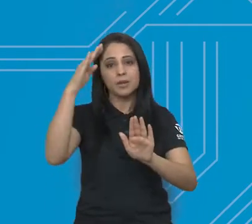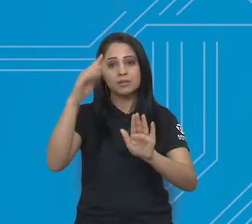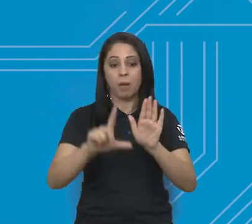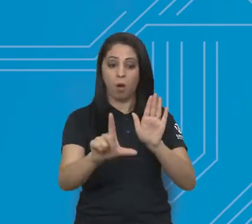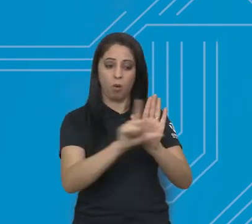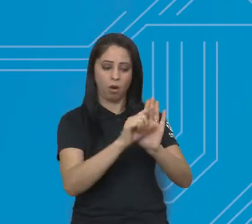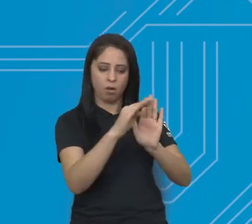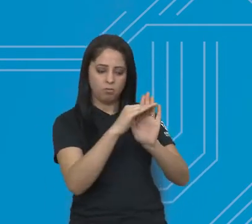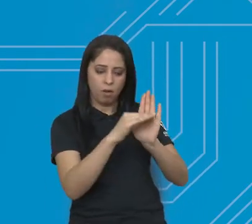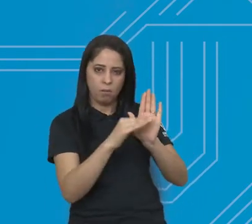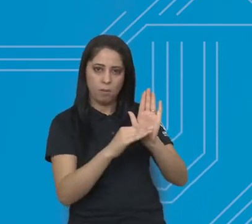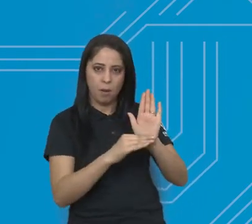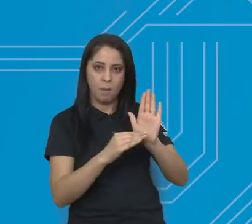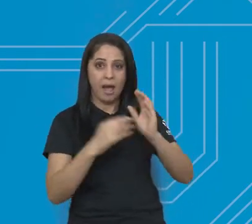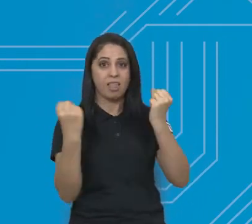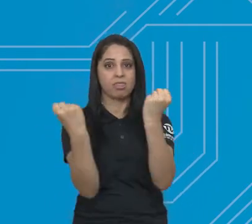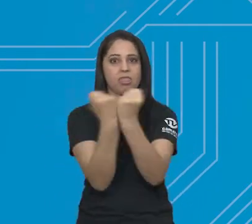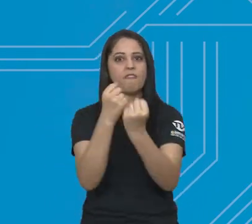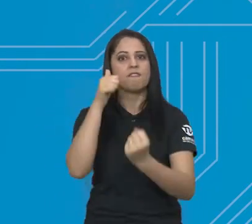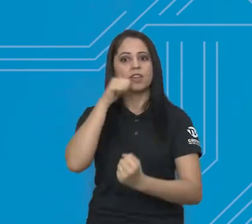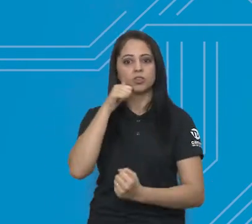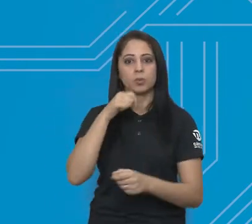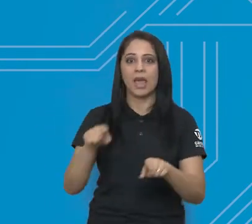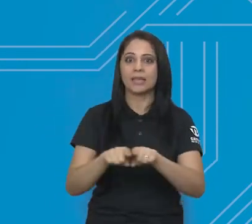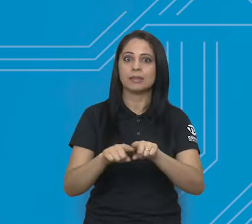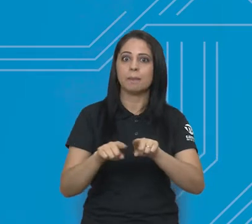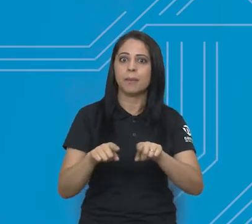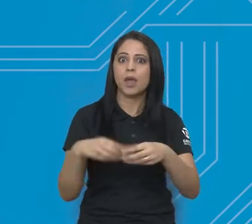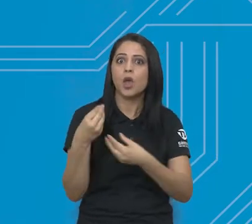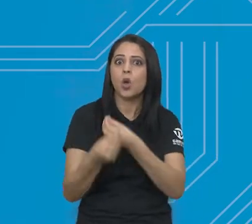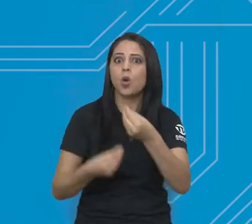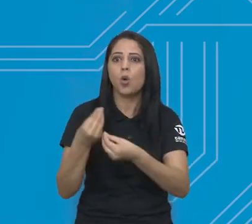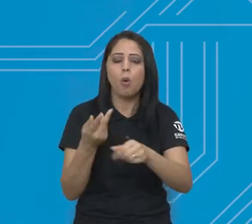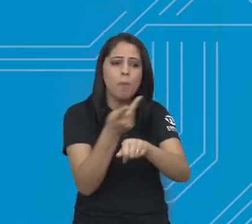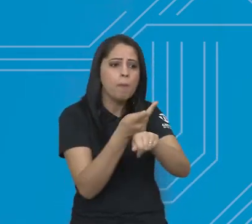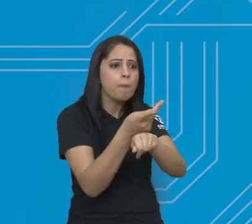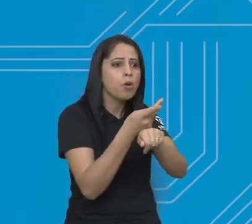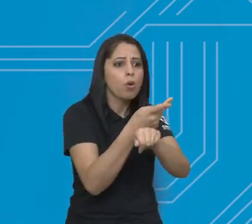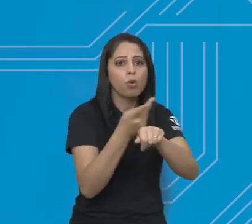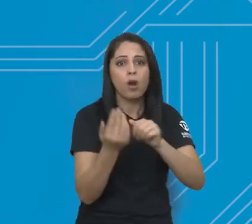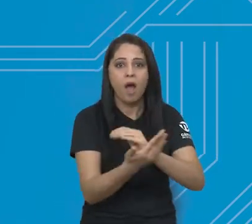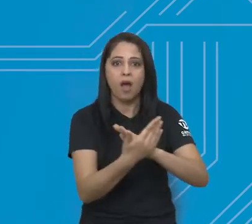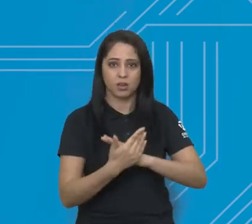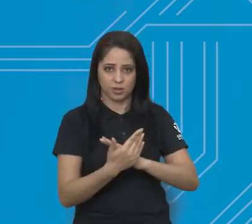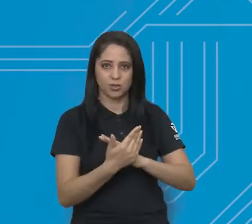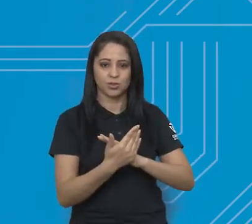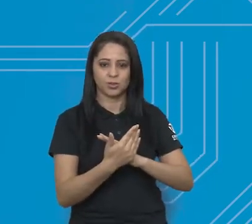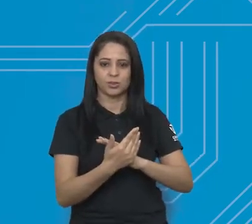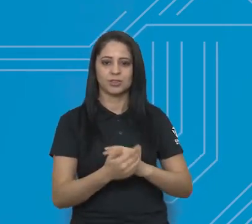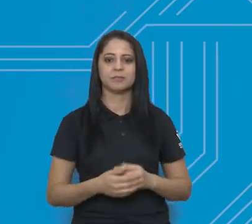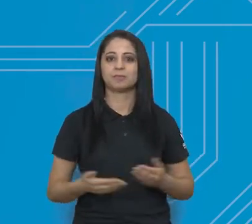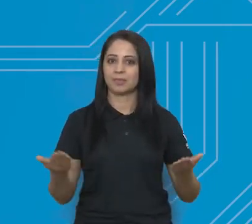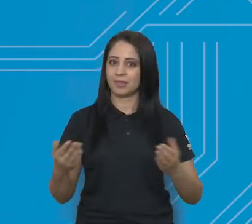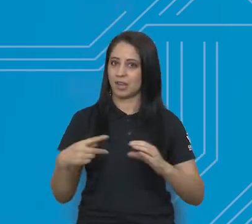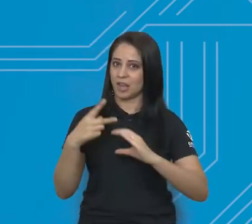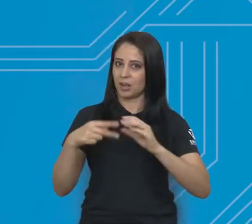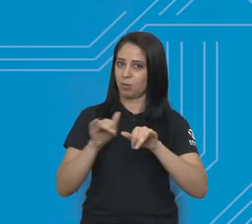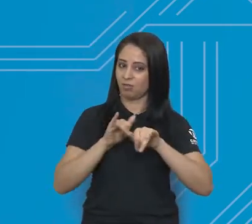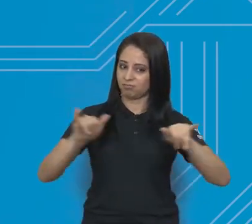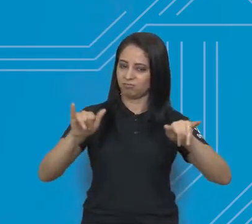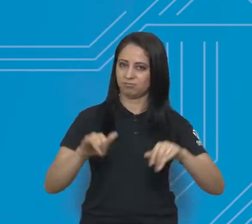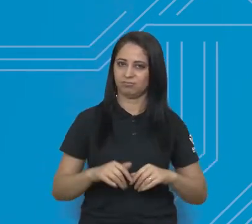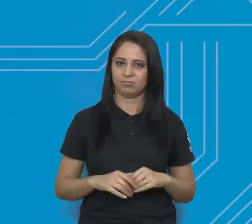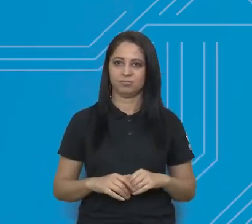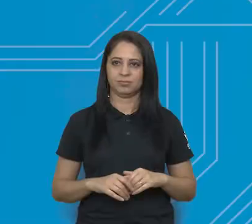separou algumas das principais leis em defesa das mulheres e também como e onde procurar ajuda. Mensagem essa